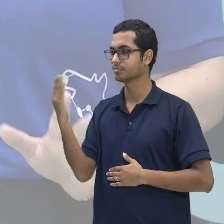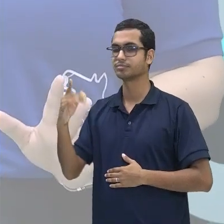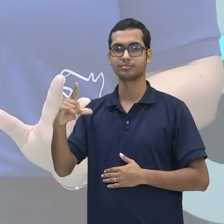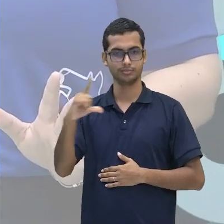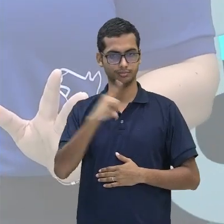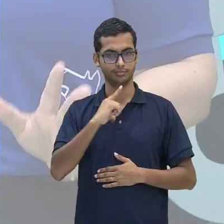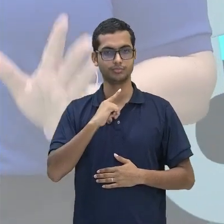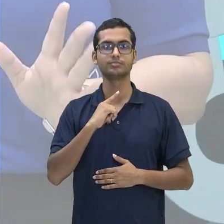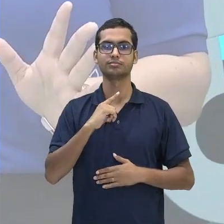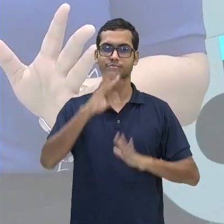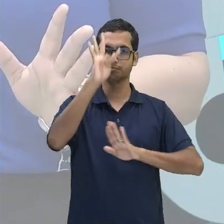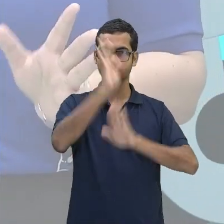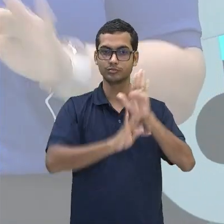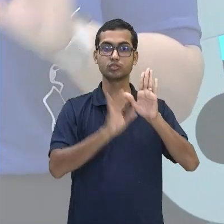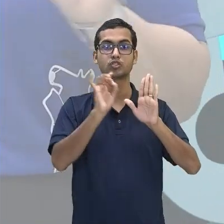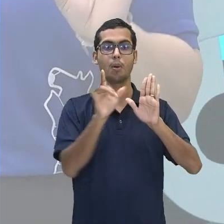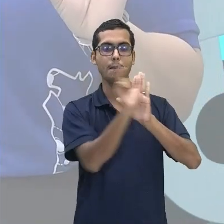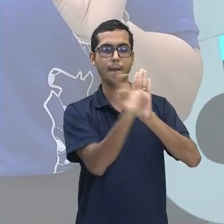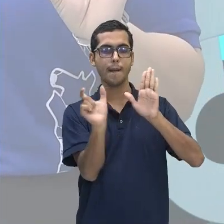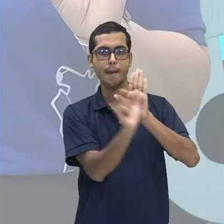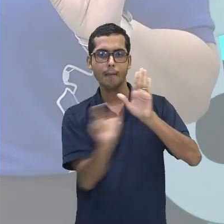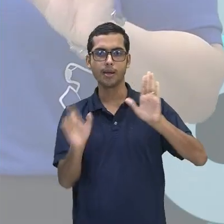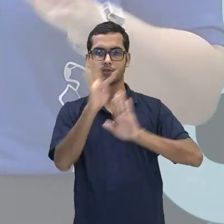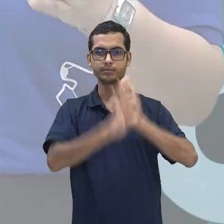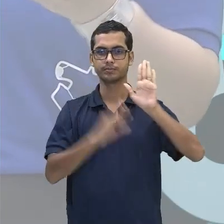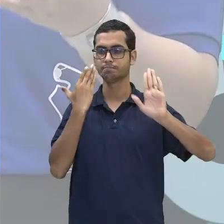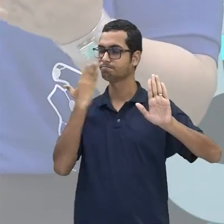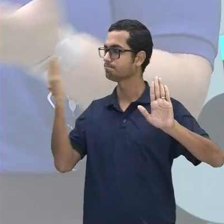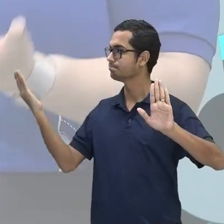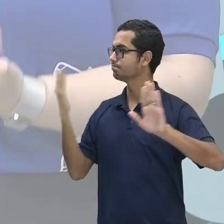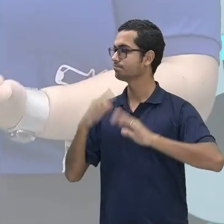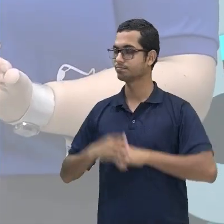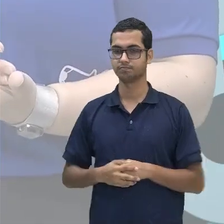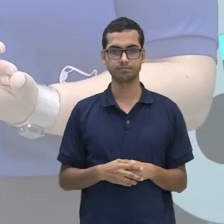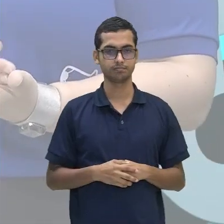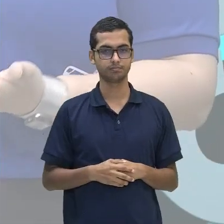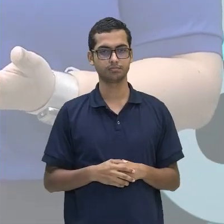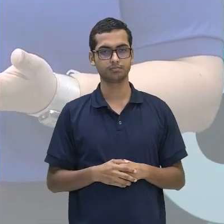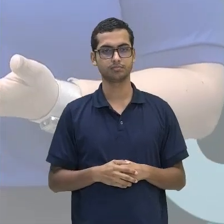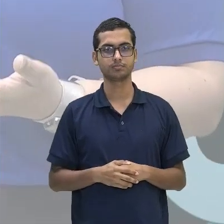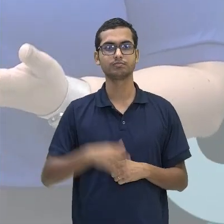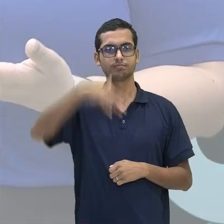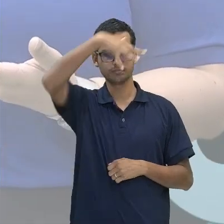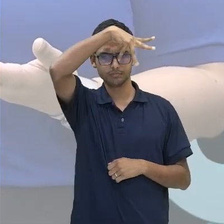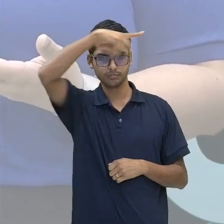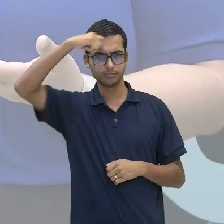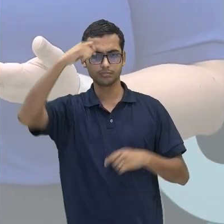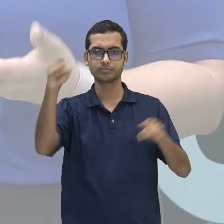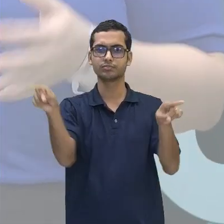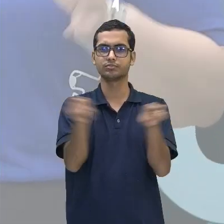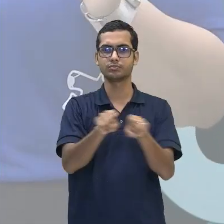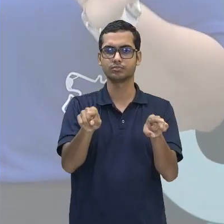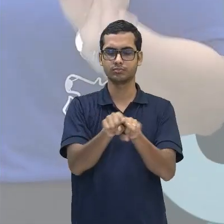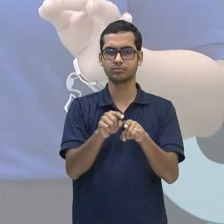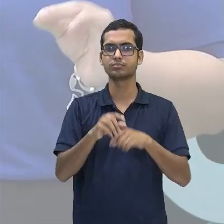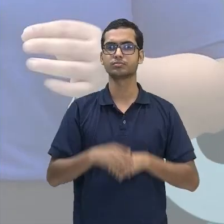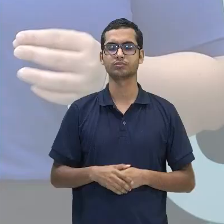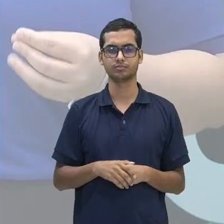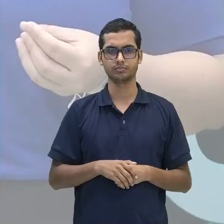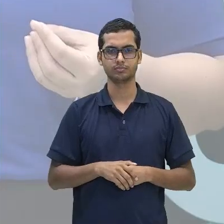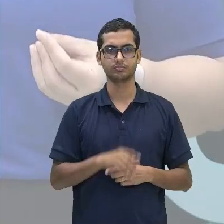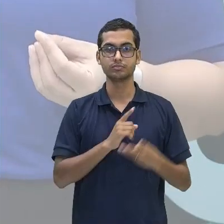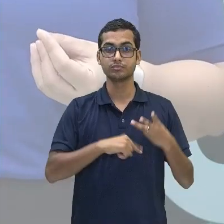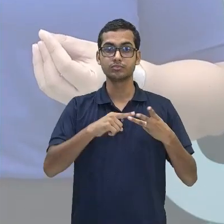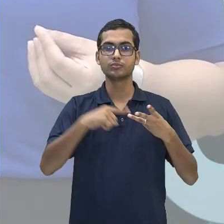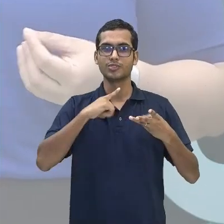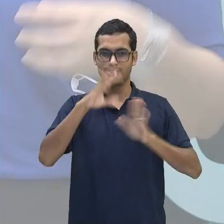só tenho palavras. Observaram? Somente palavras. E o que diz também vai falar sobre Manaus, assim como o texto 2. Manaus